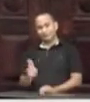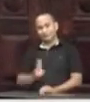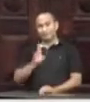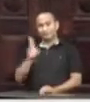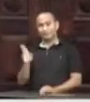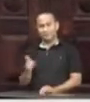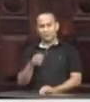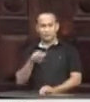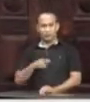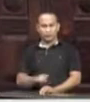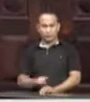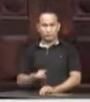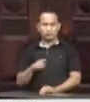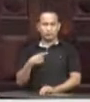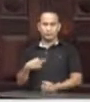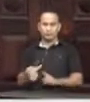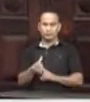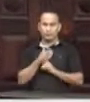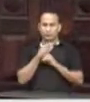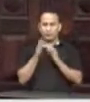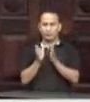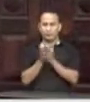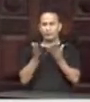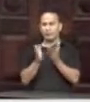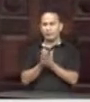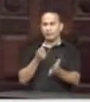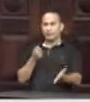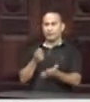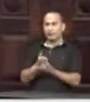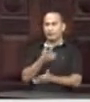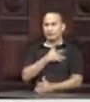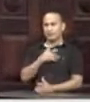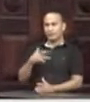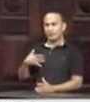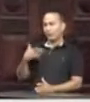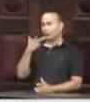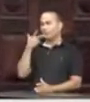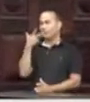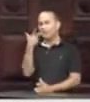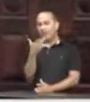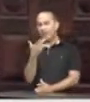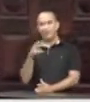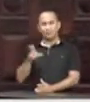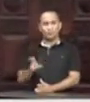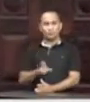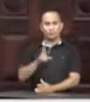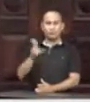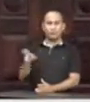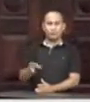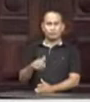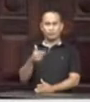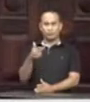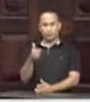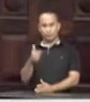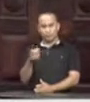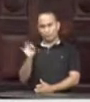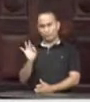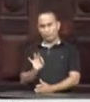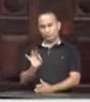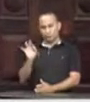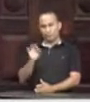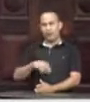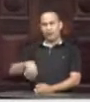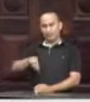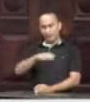à Pobreza para investir em saúde e dizer que está utilizando os 12% da área